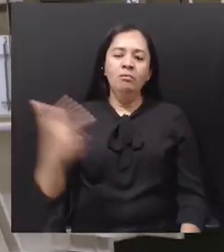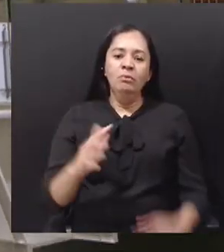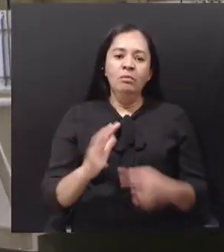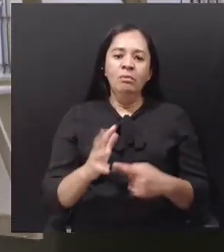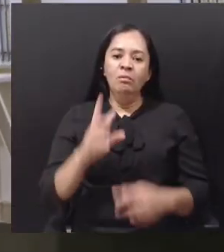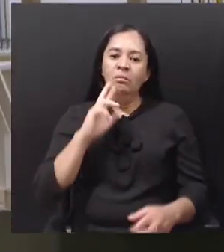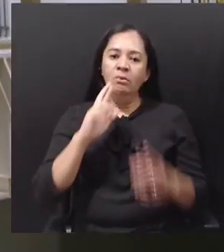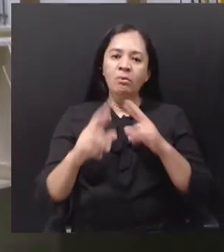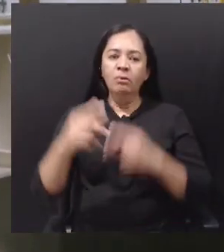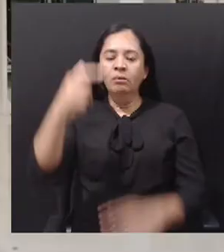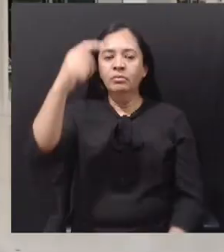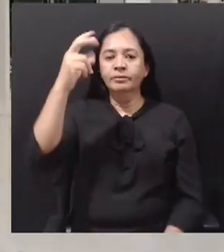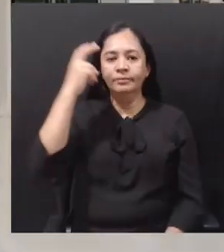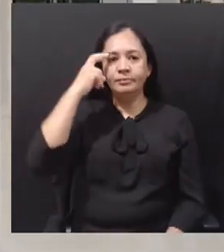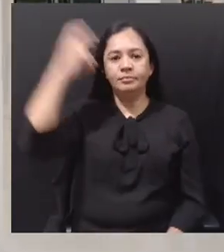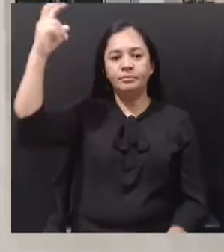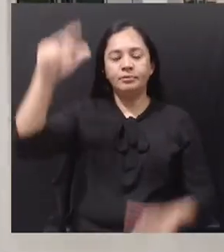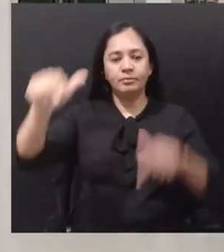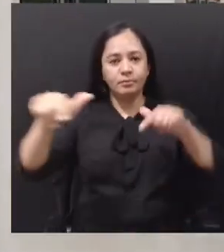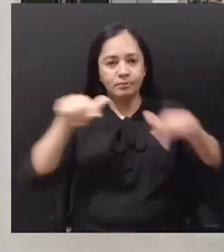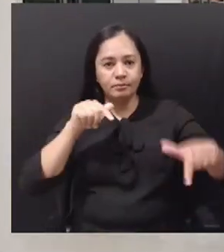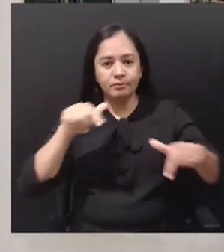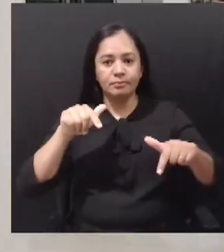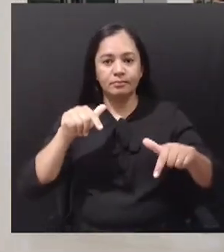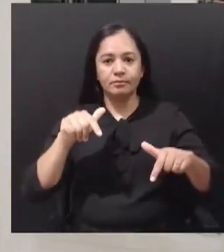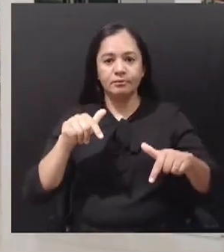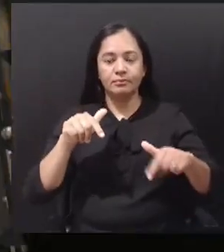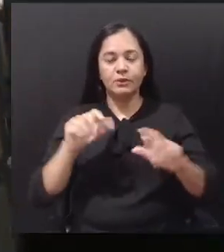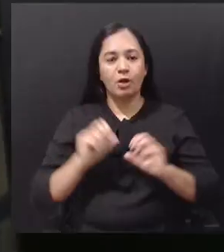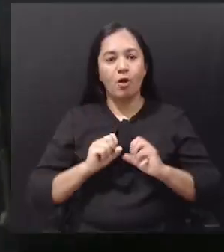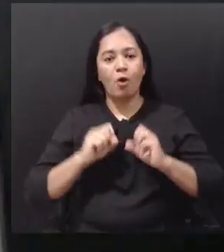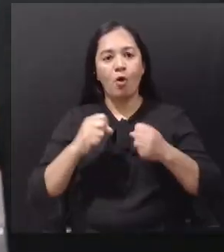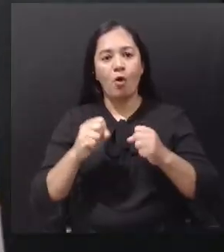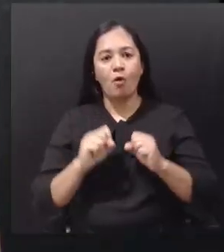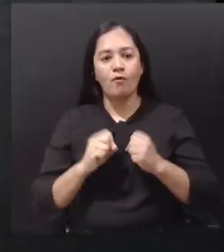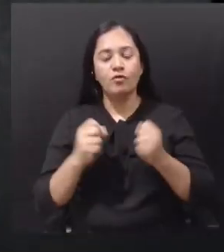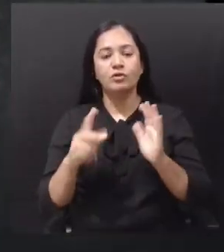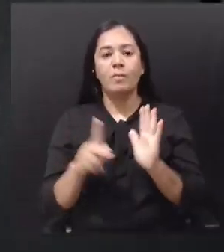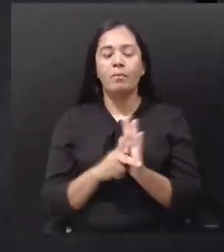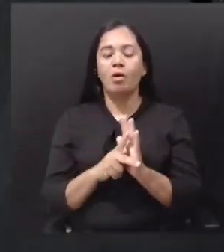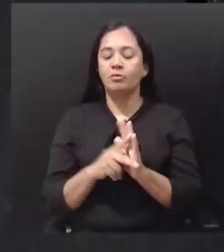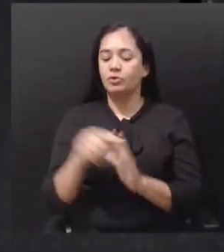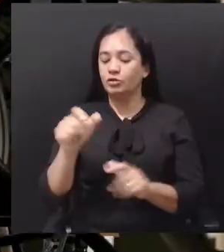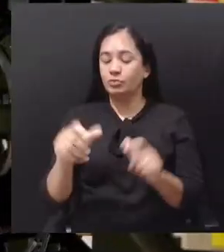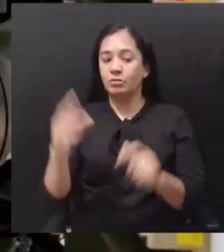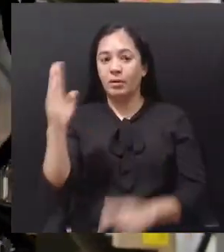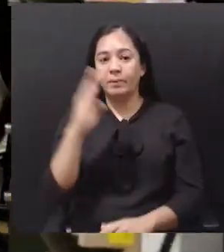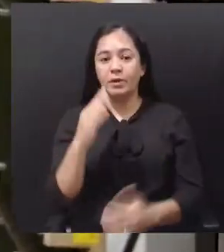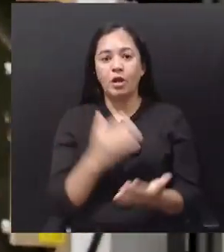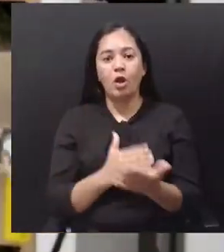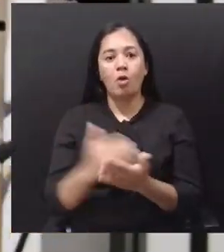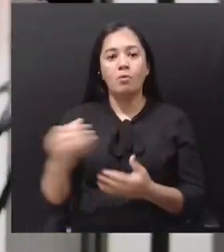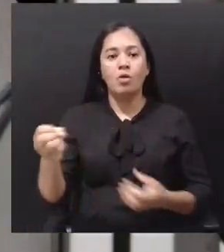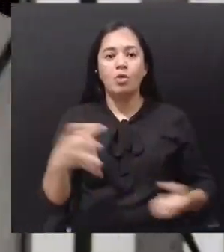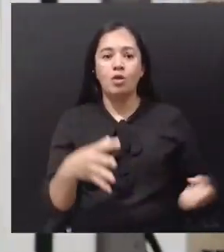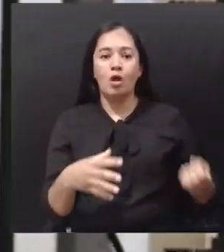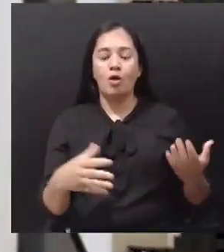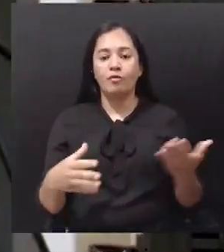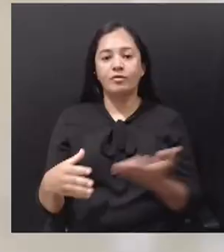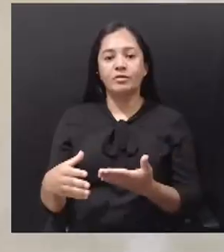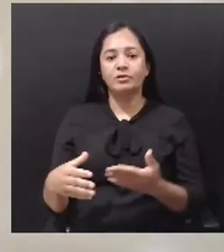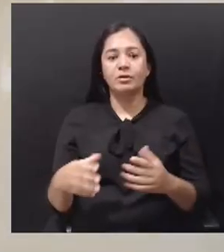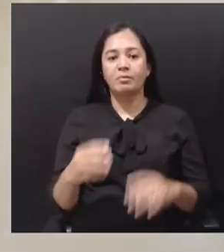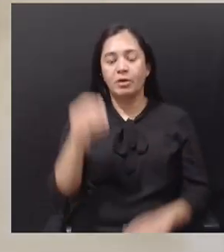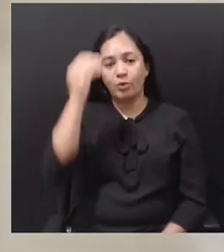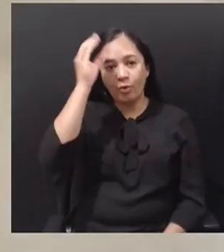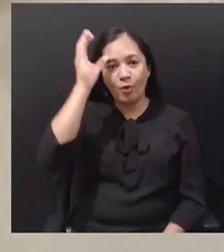do trabalho e da dedicação de brasileiros que estão abrindo novas janelas para o conhecimento.